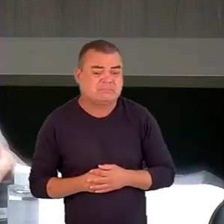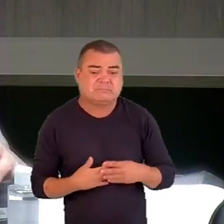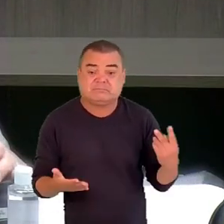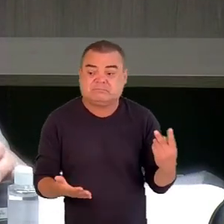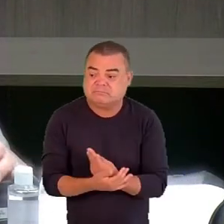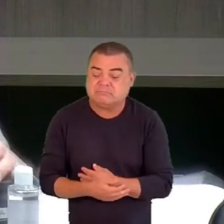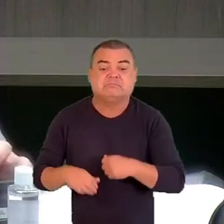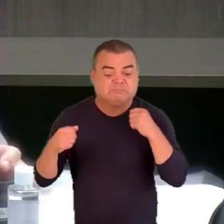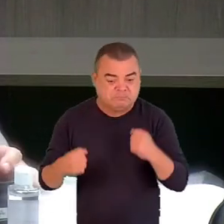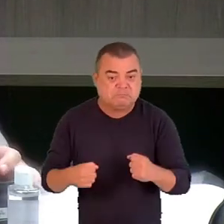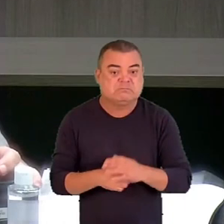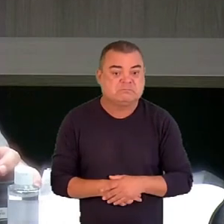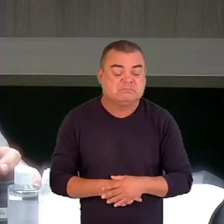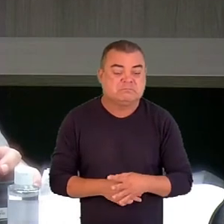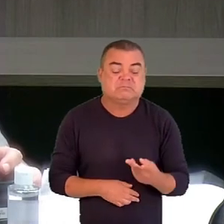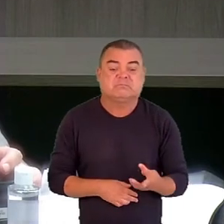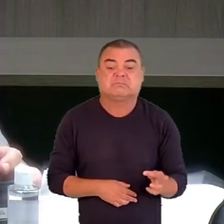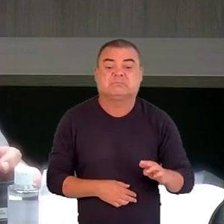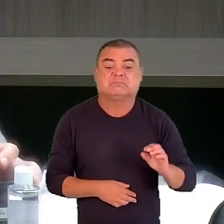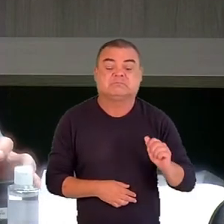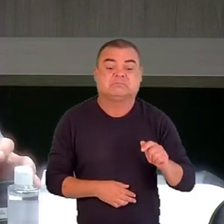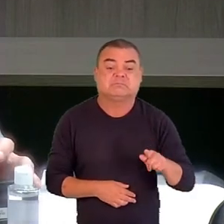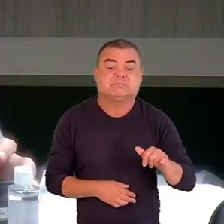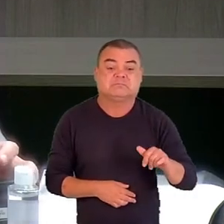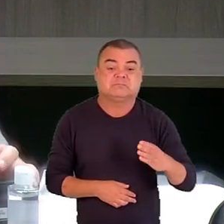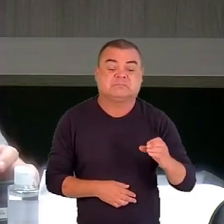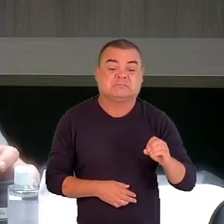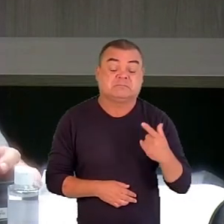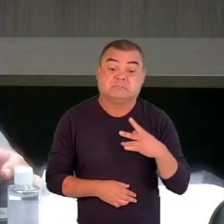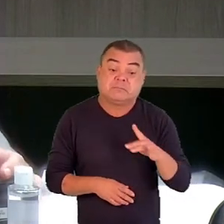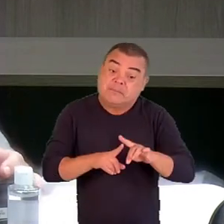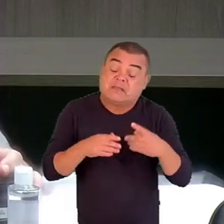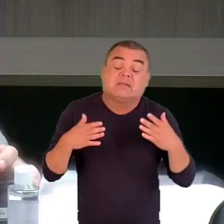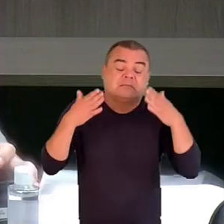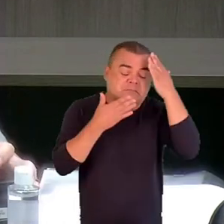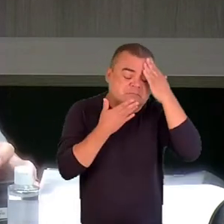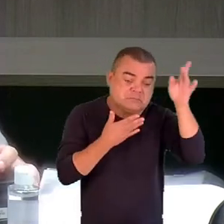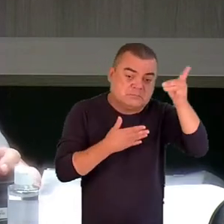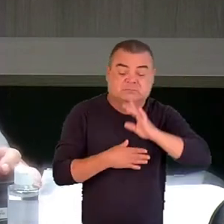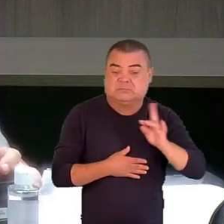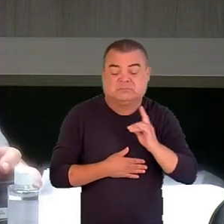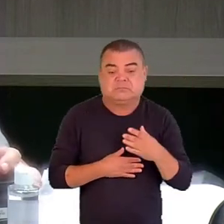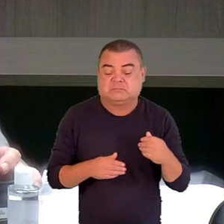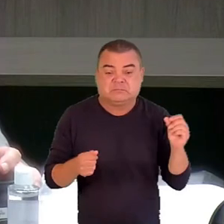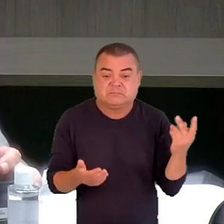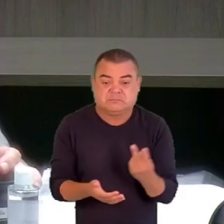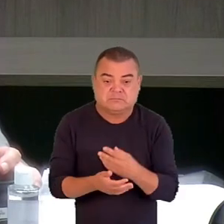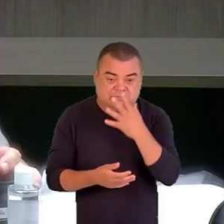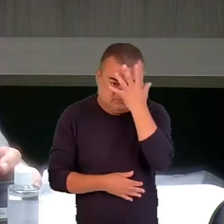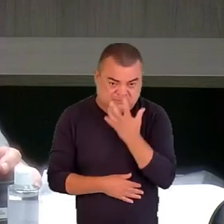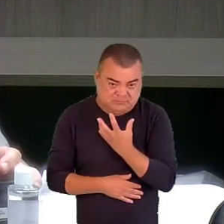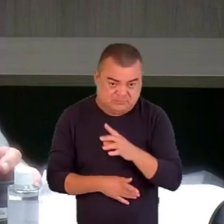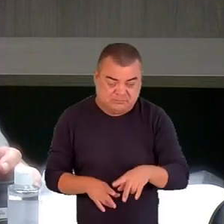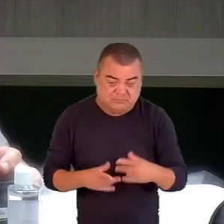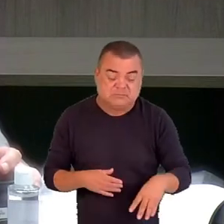trágicos e que, felizmente, não chegaram a tanto, a não ser o incidente